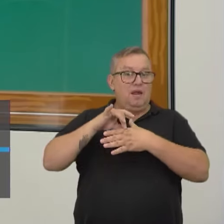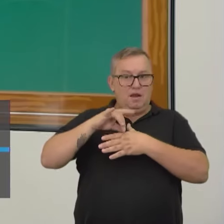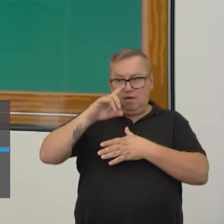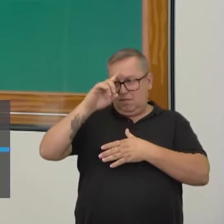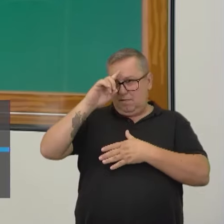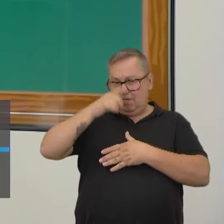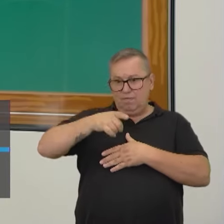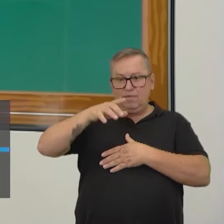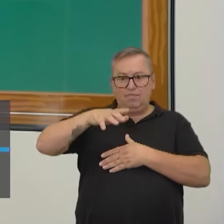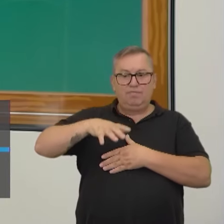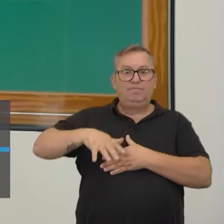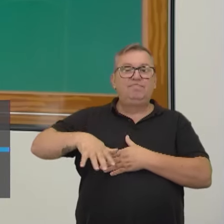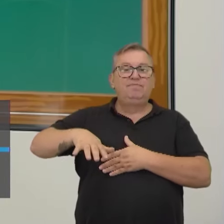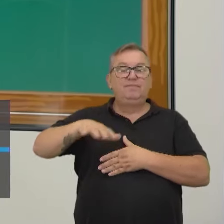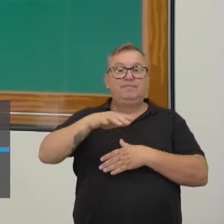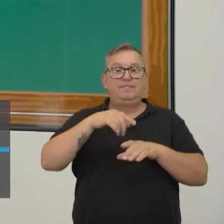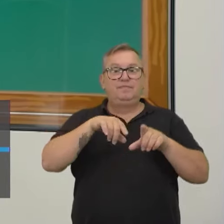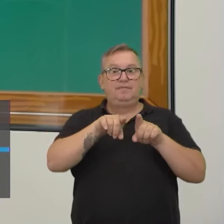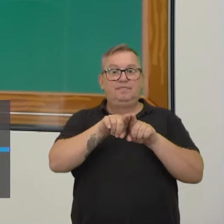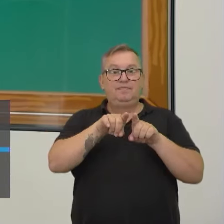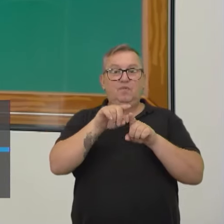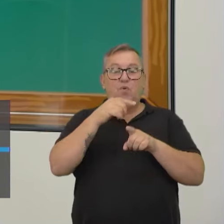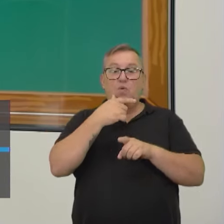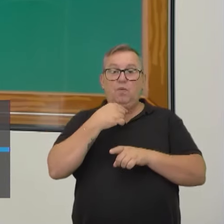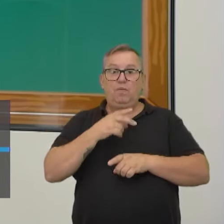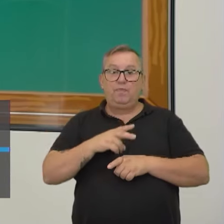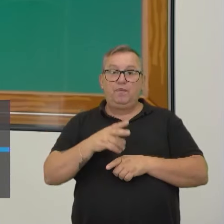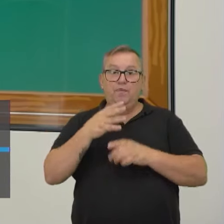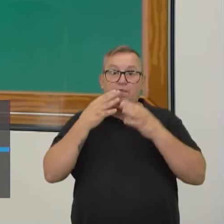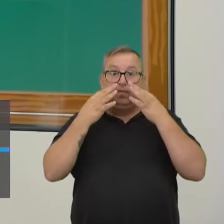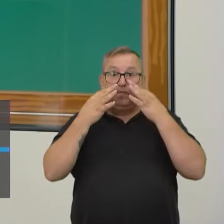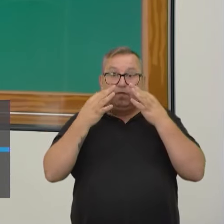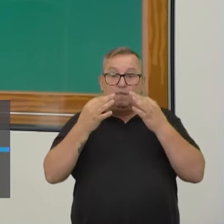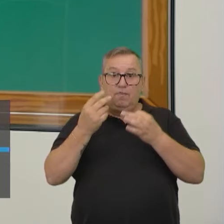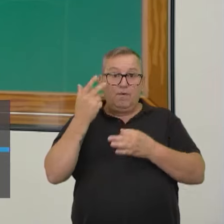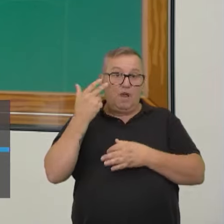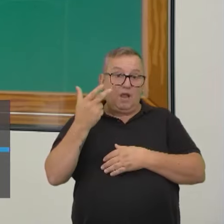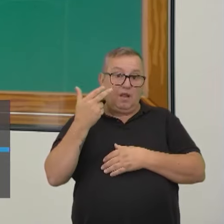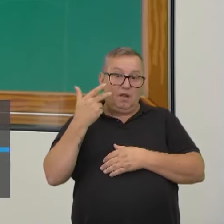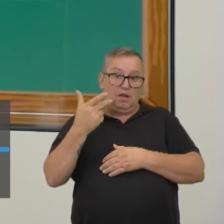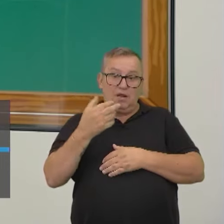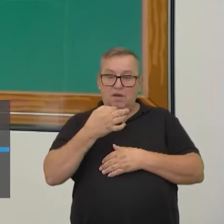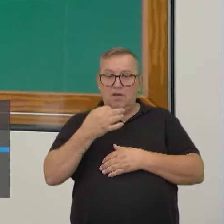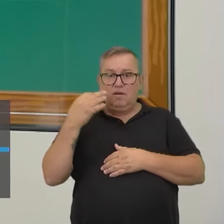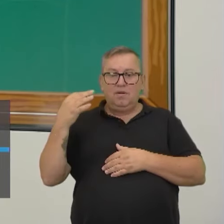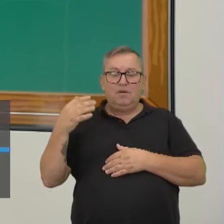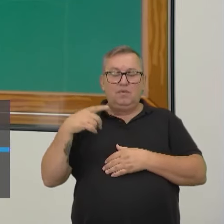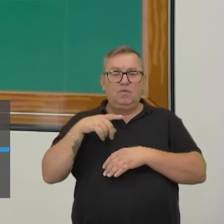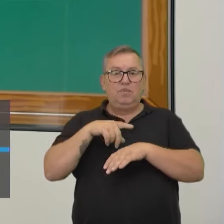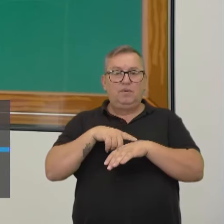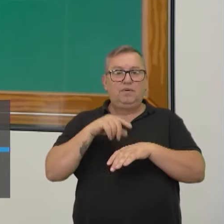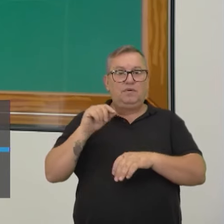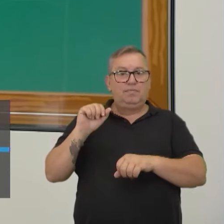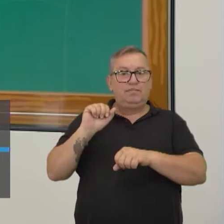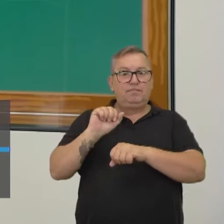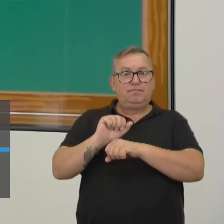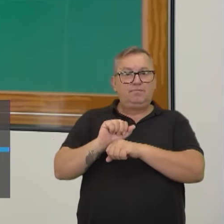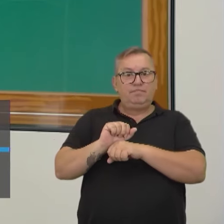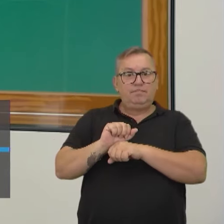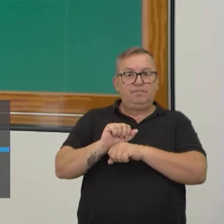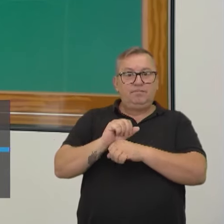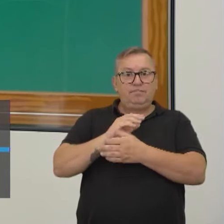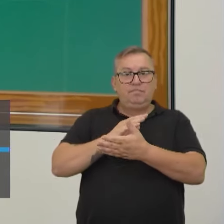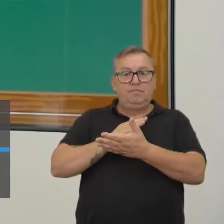naquele território. E o homem, ele sempre observando a natureza, e a partir do momento que ele para, né, que ele se sedentariza, ele